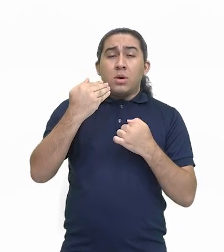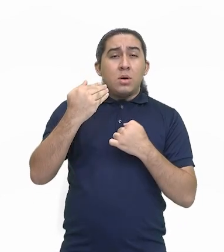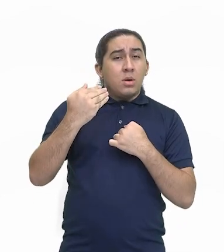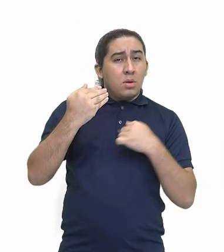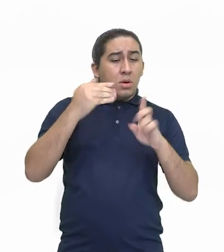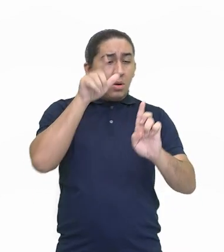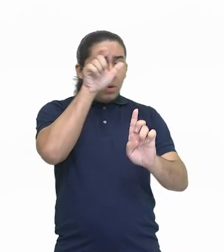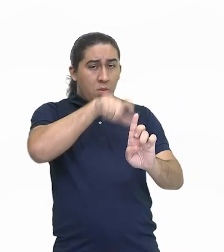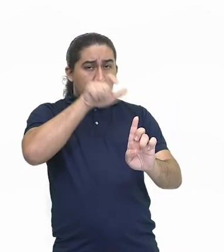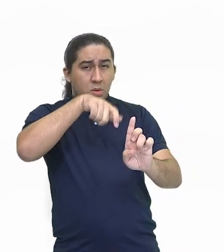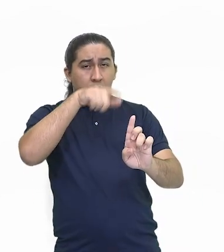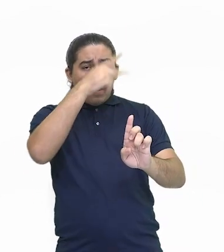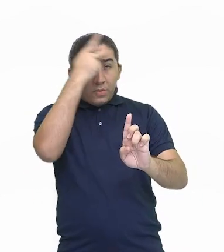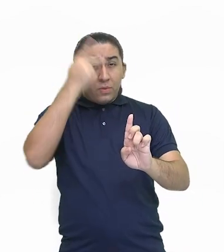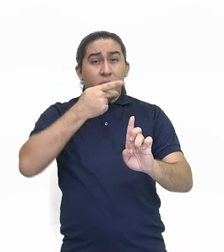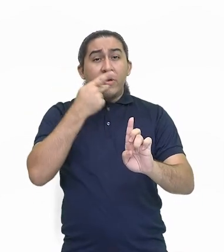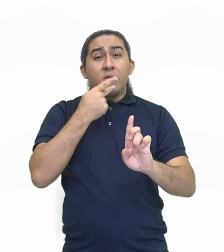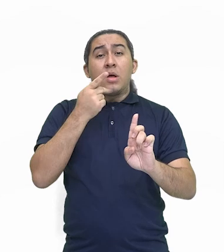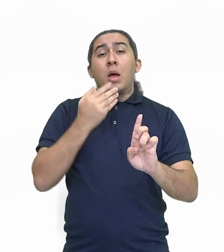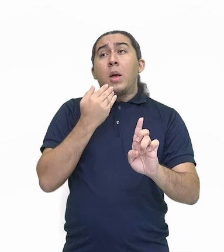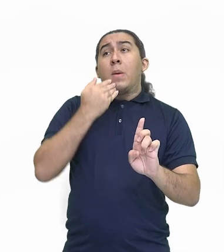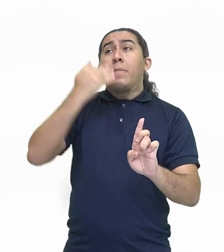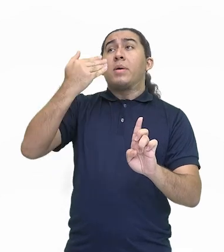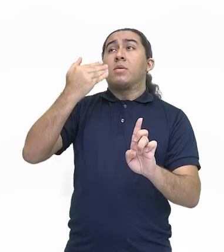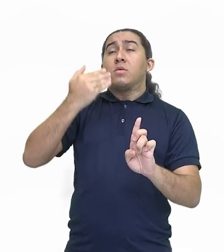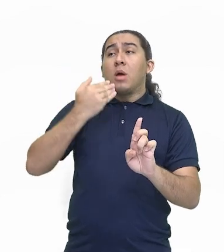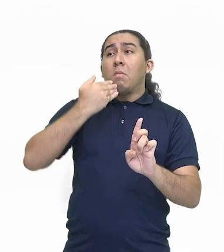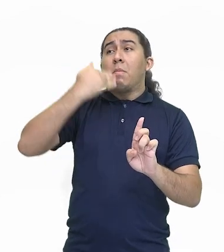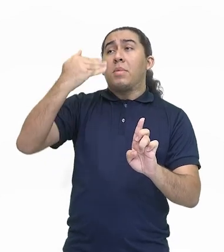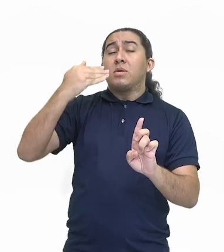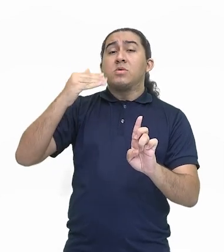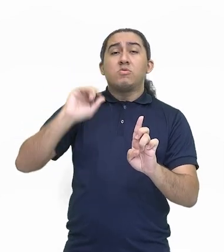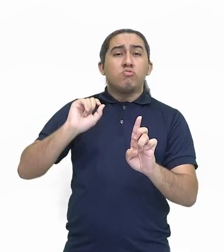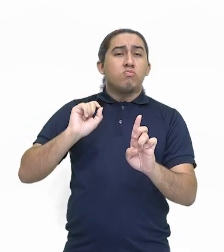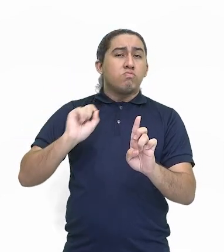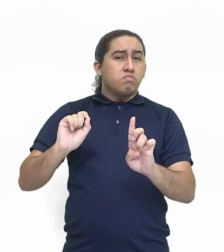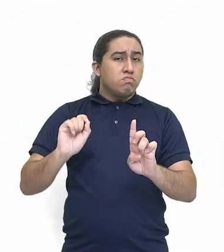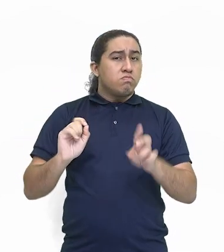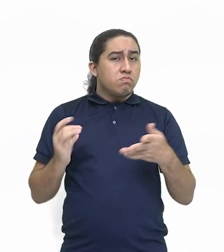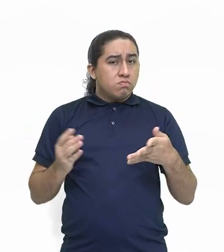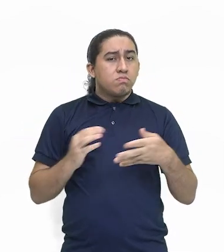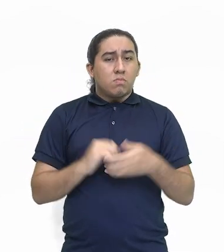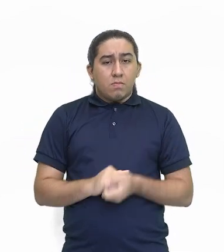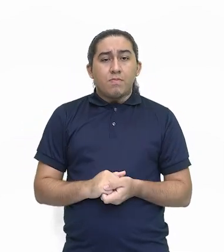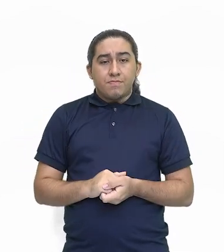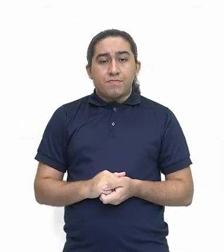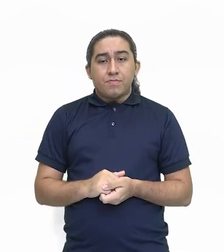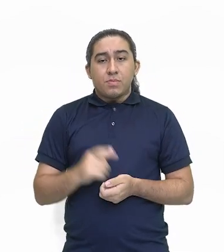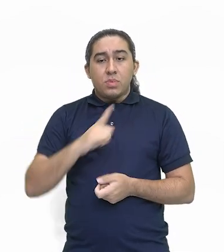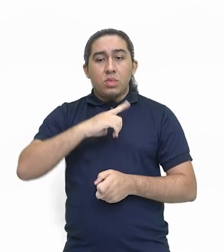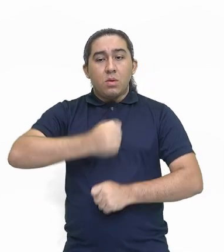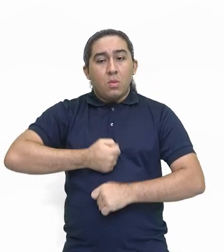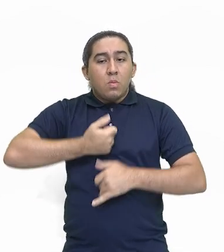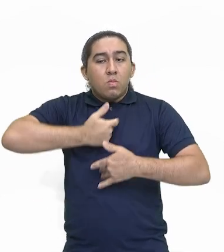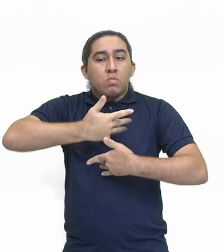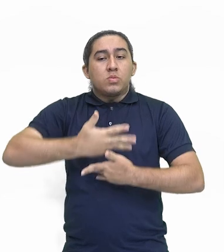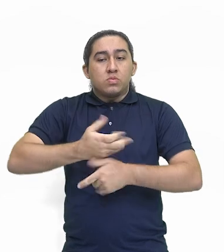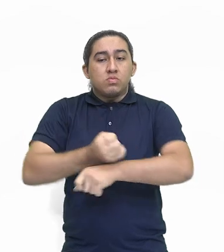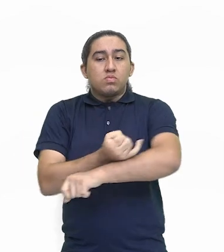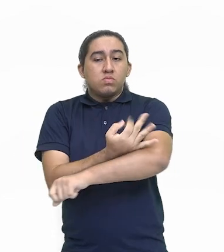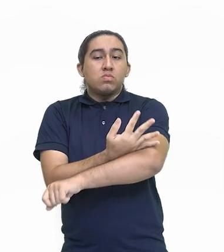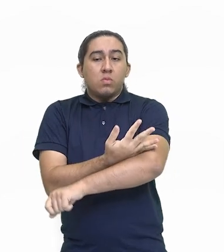lírico, daquele que está falando no poema, né? Que se expressa, que coloca para fora suas emoções,